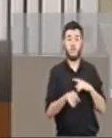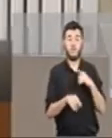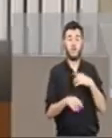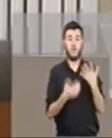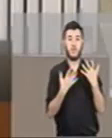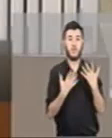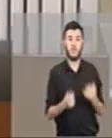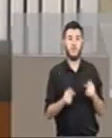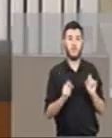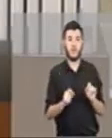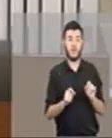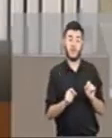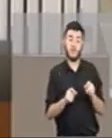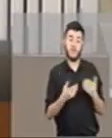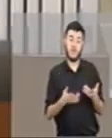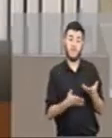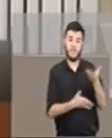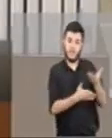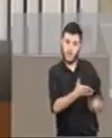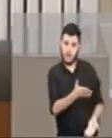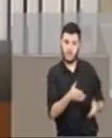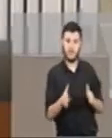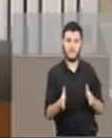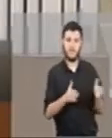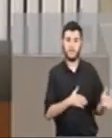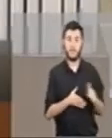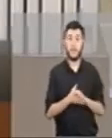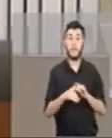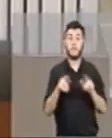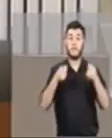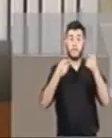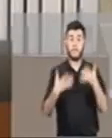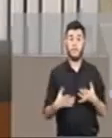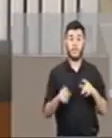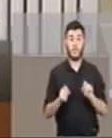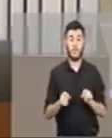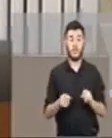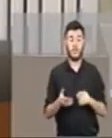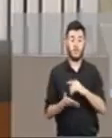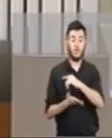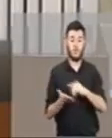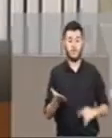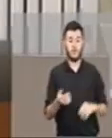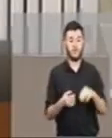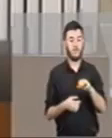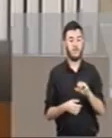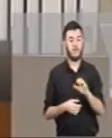ficaram vencidos. Senhor presidente, pela quanto à medida cautelar,